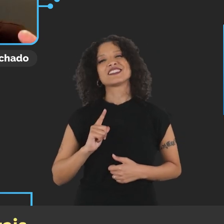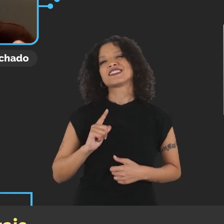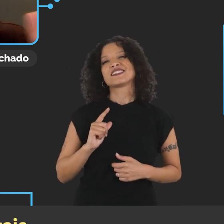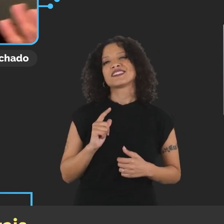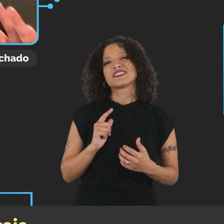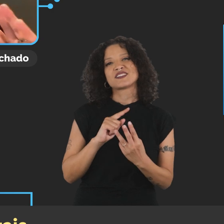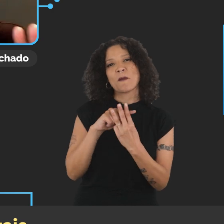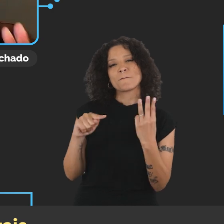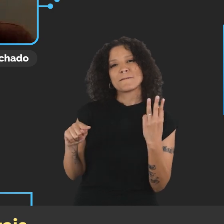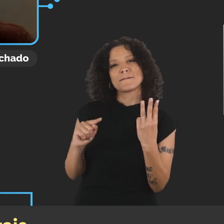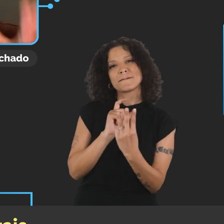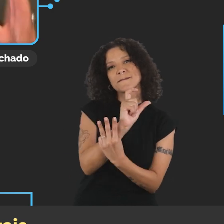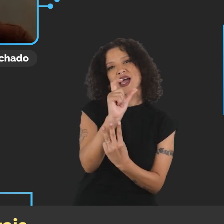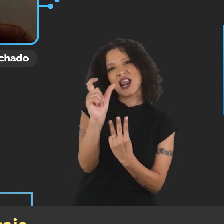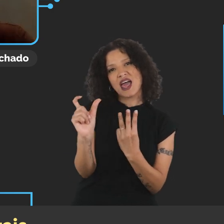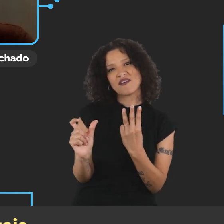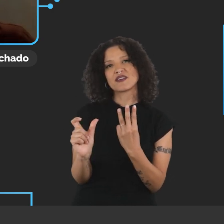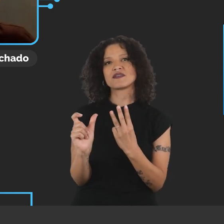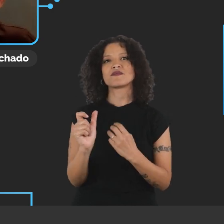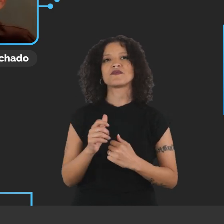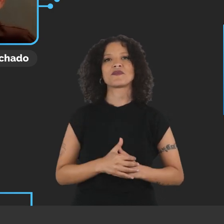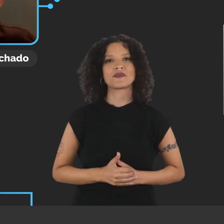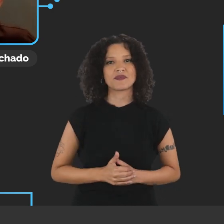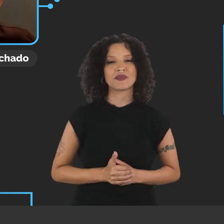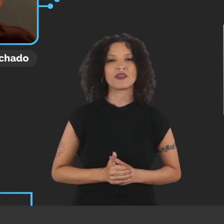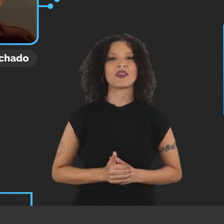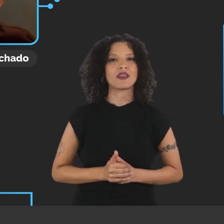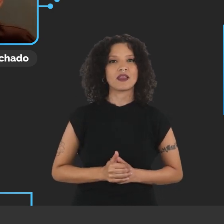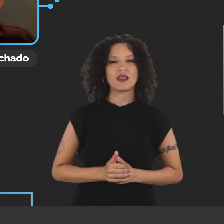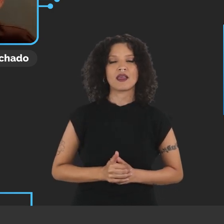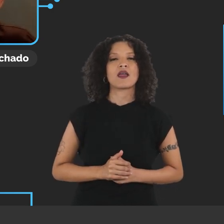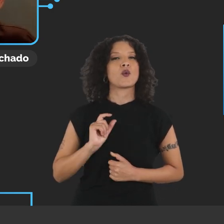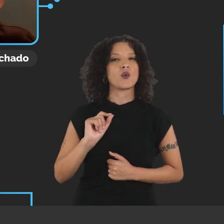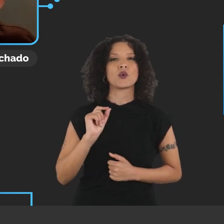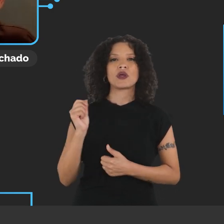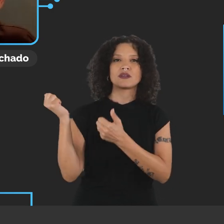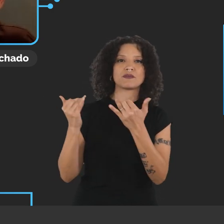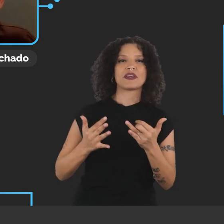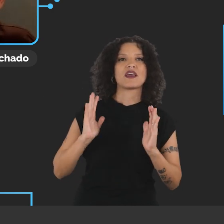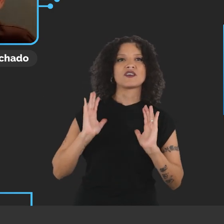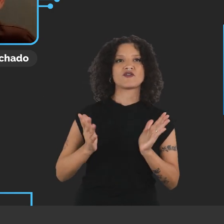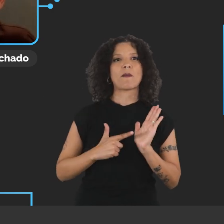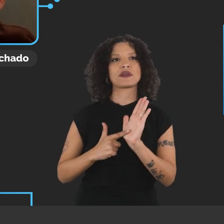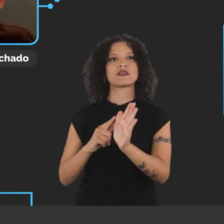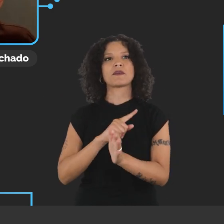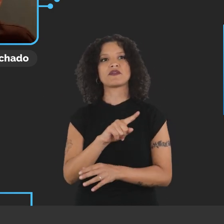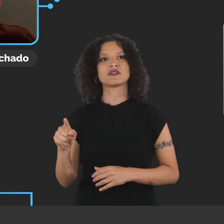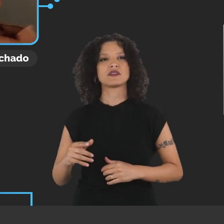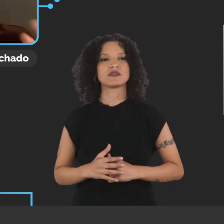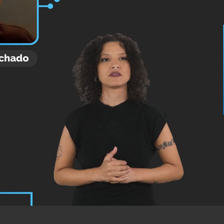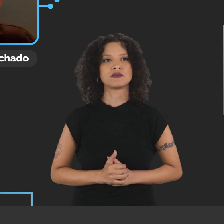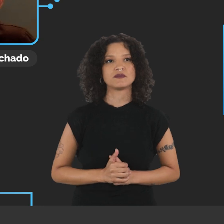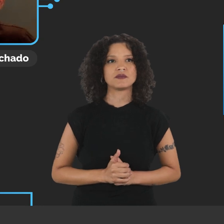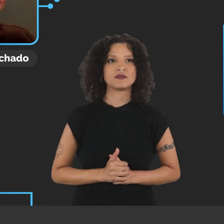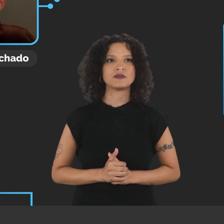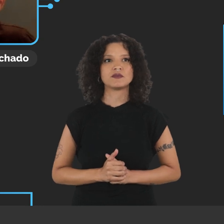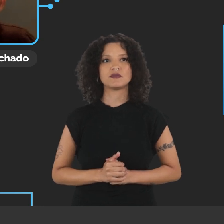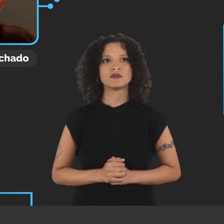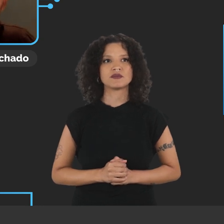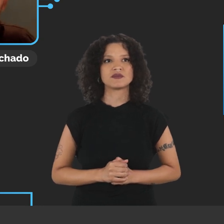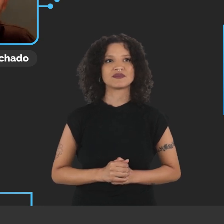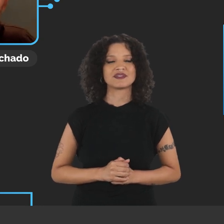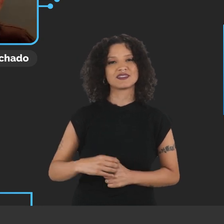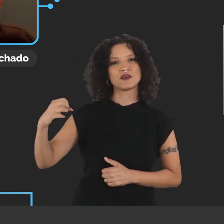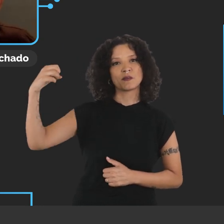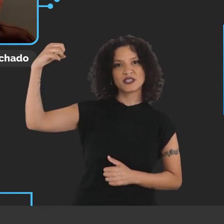3 palavrinhas vão ser bem legais para fazer a condução aqui do tudo que eu quero apresentar para